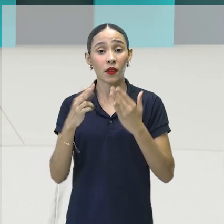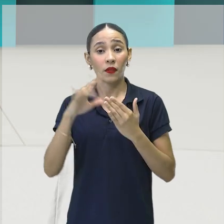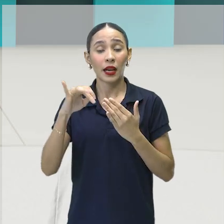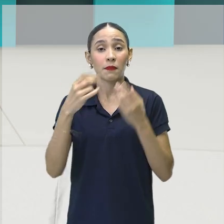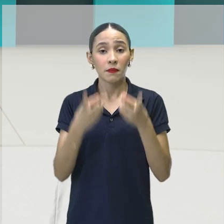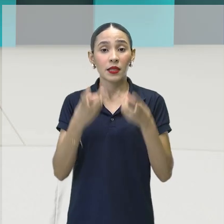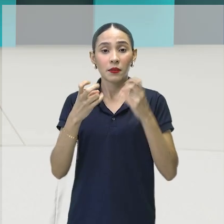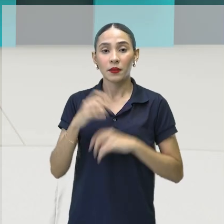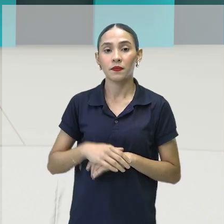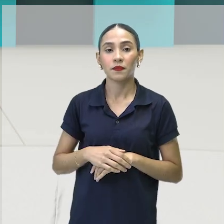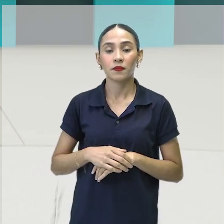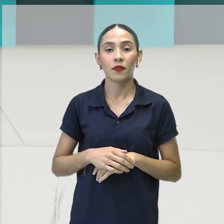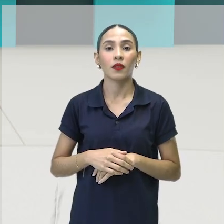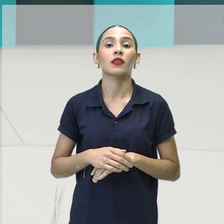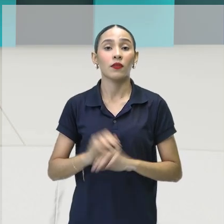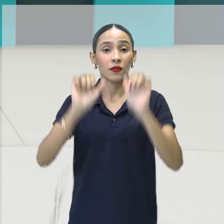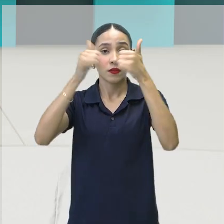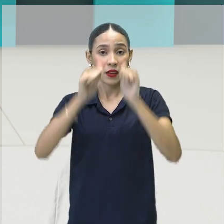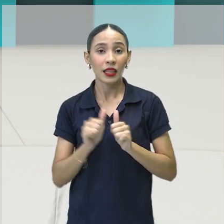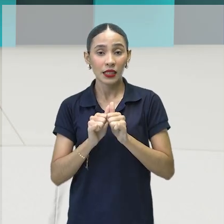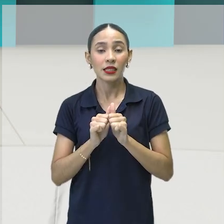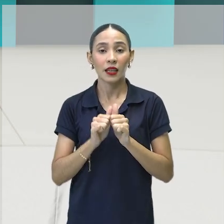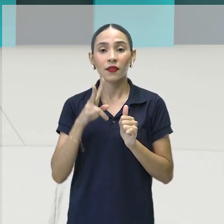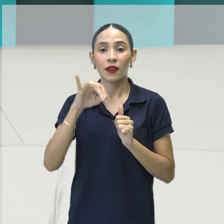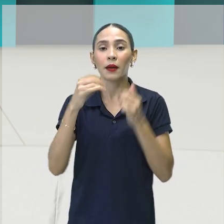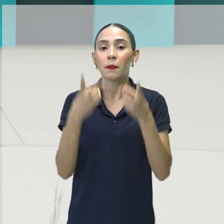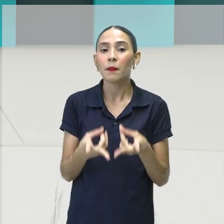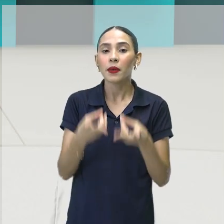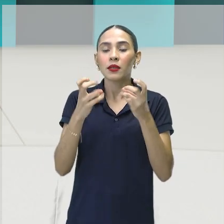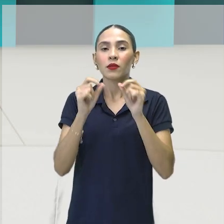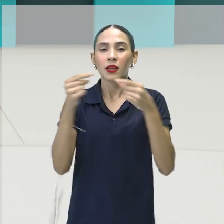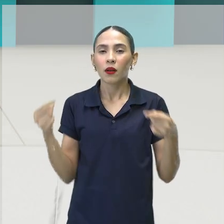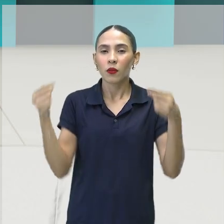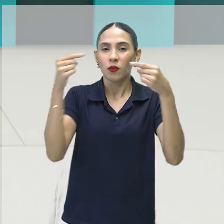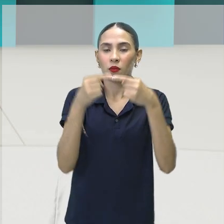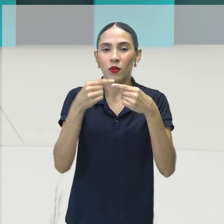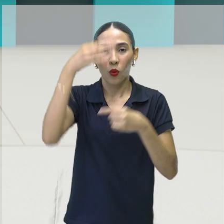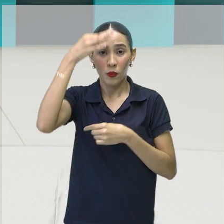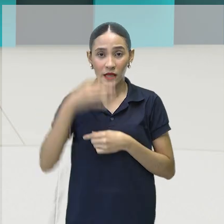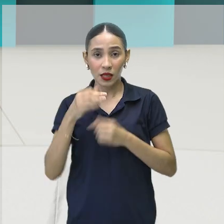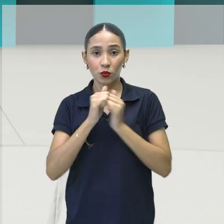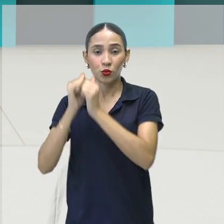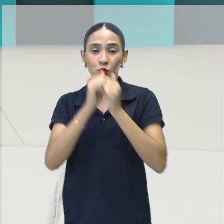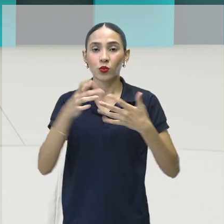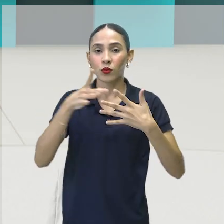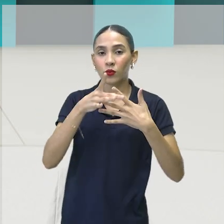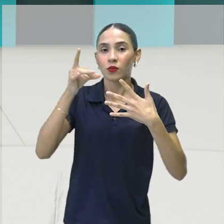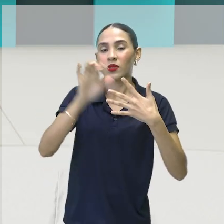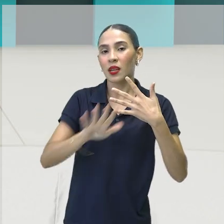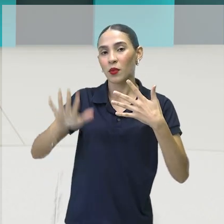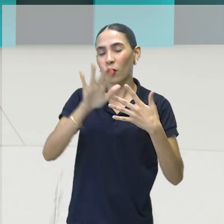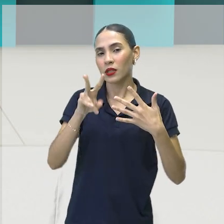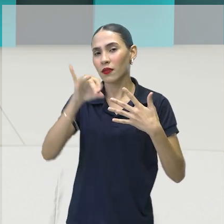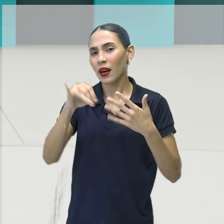que quando falamos de interpretar, vamos olhar a associação da compreensão com a semiótica, que